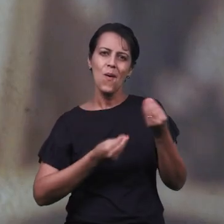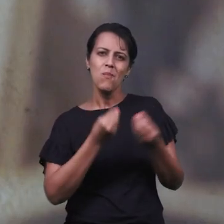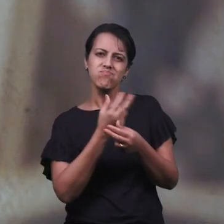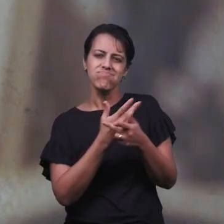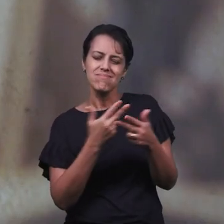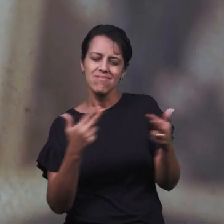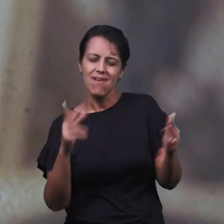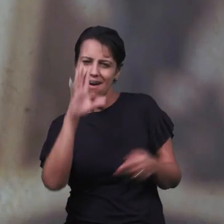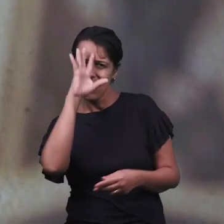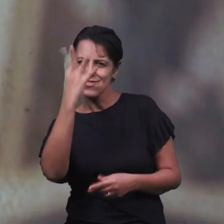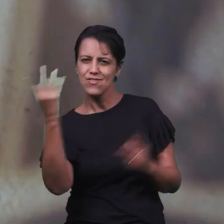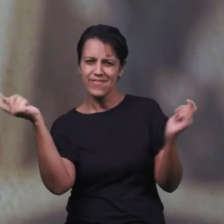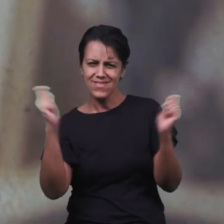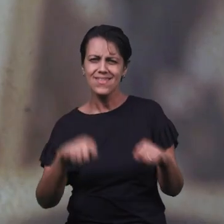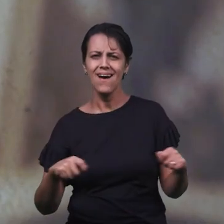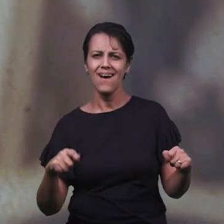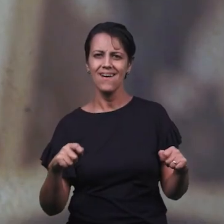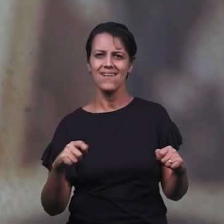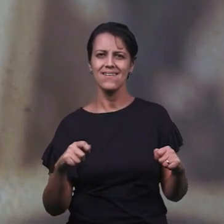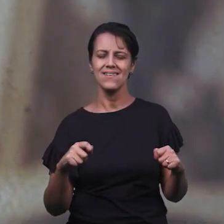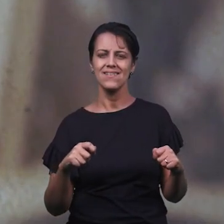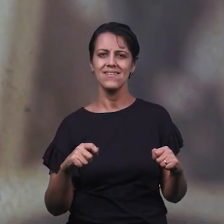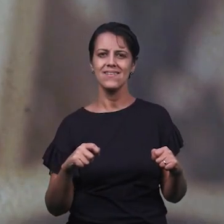para a resolução dos conflitos,